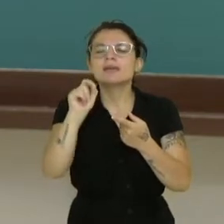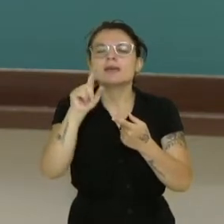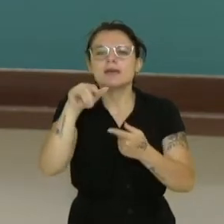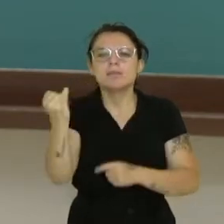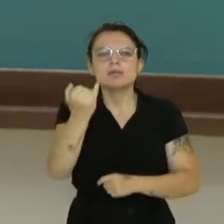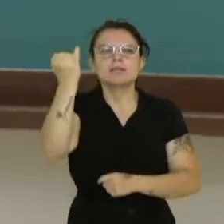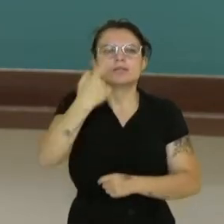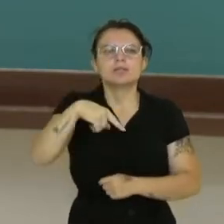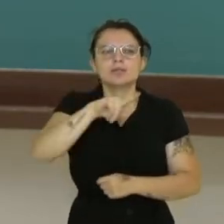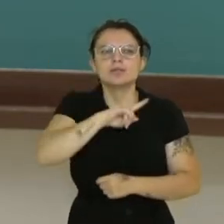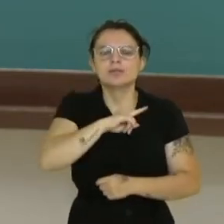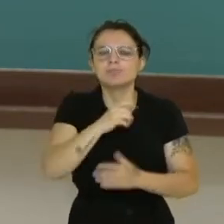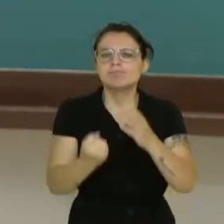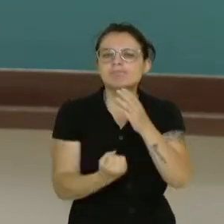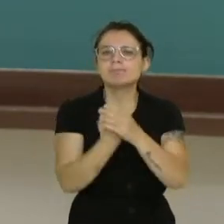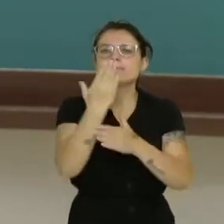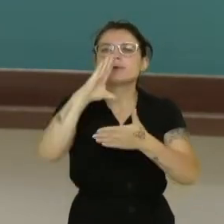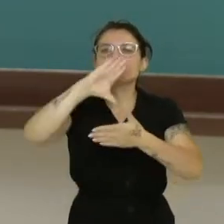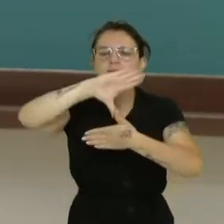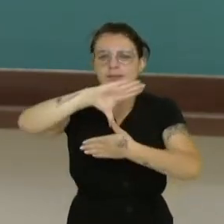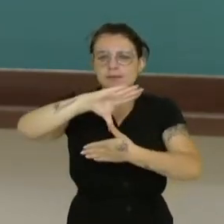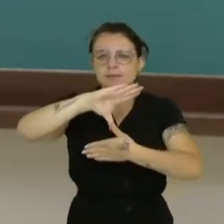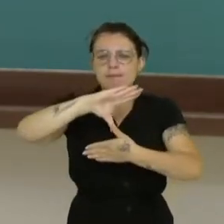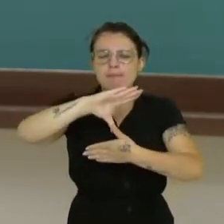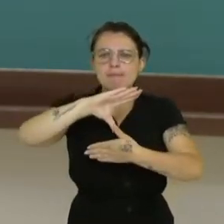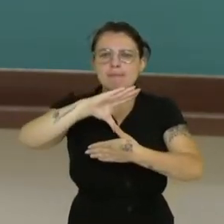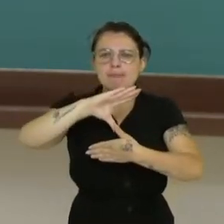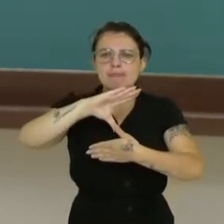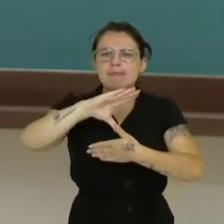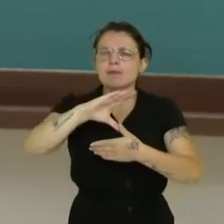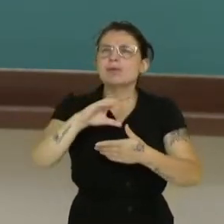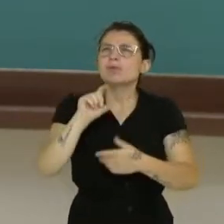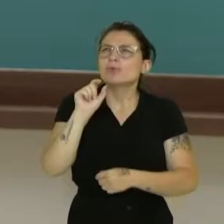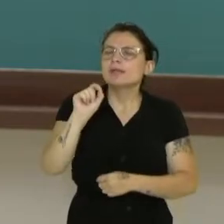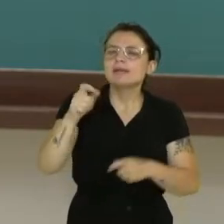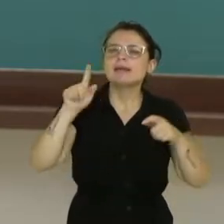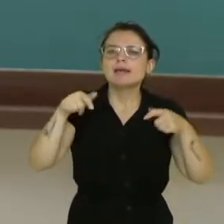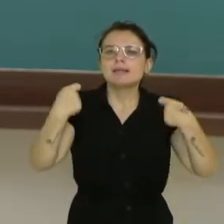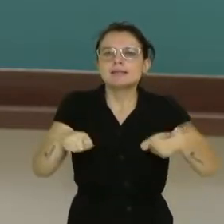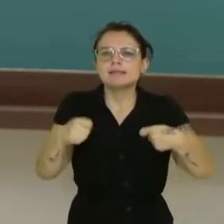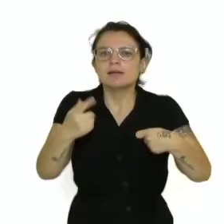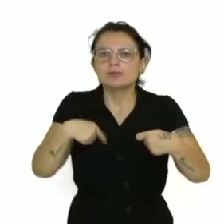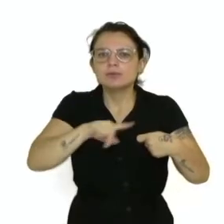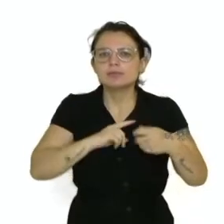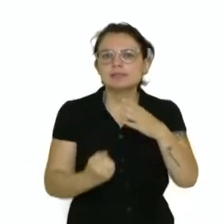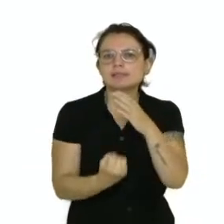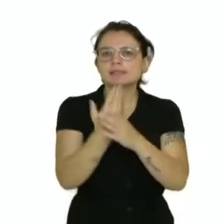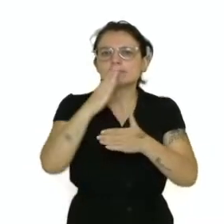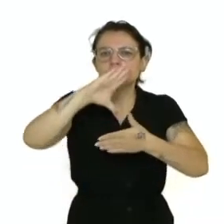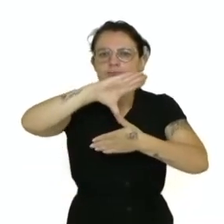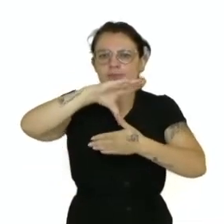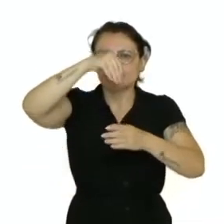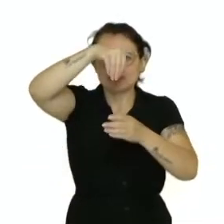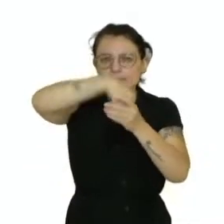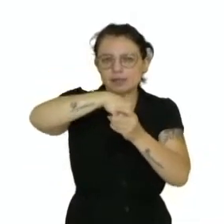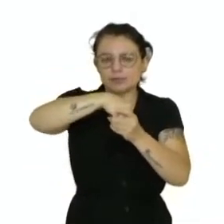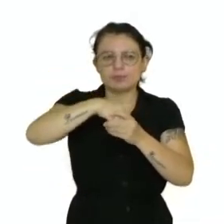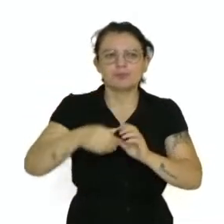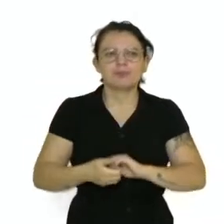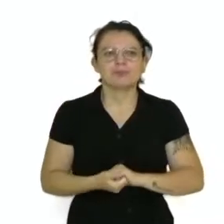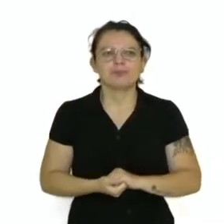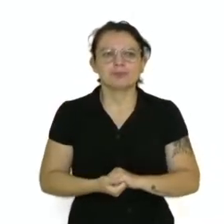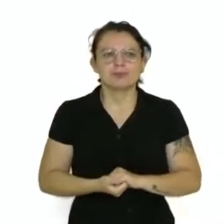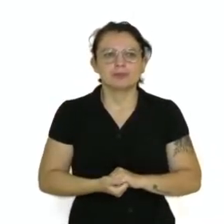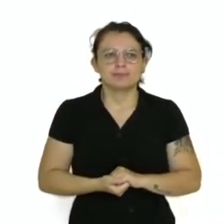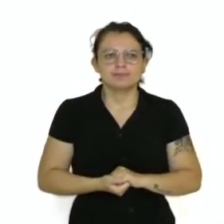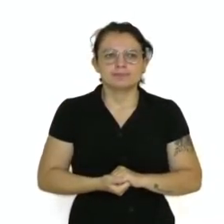critérios usados para a gente criar uma regionalização do nosso continente? A regionalização do continente americano.